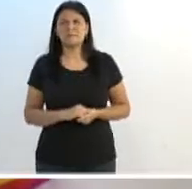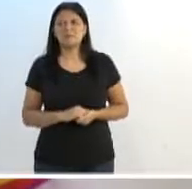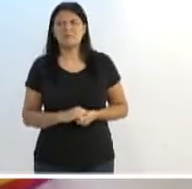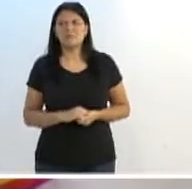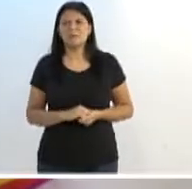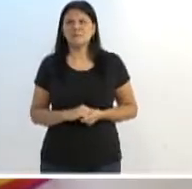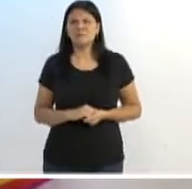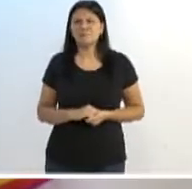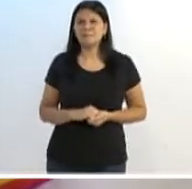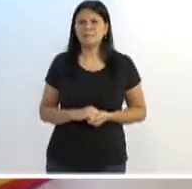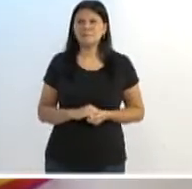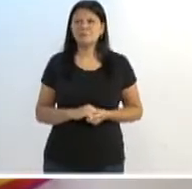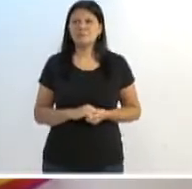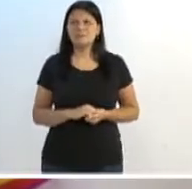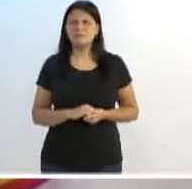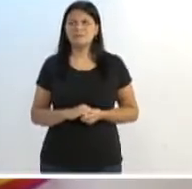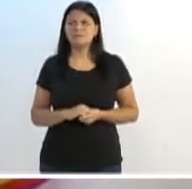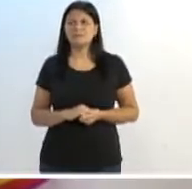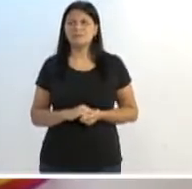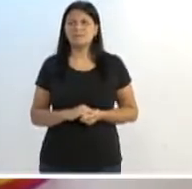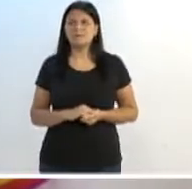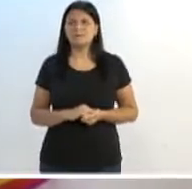Maurício.